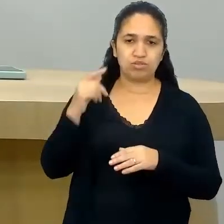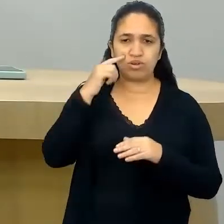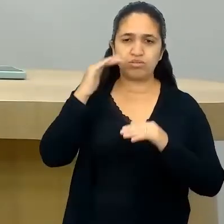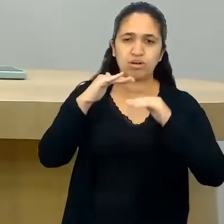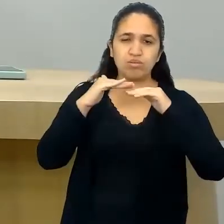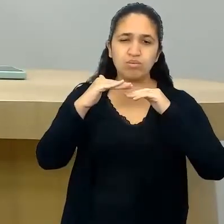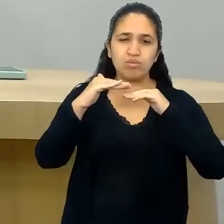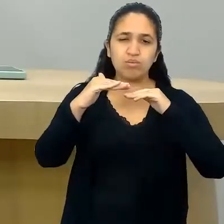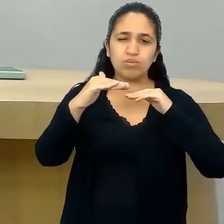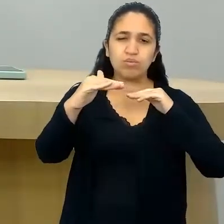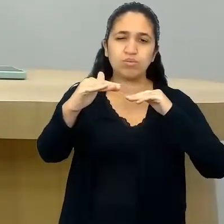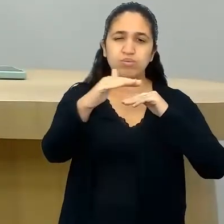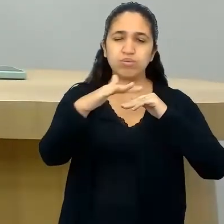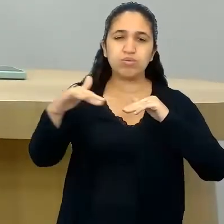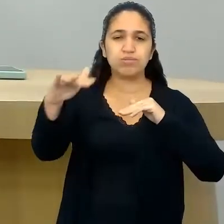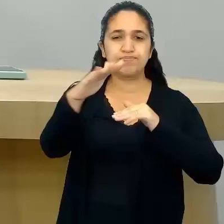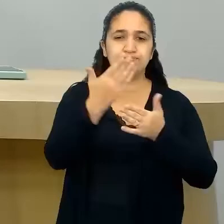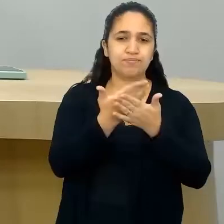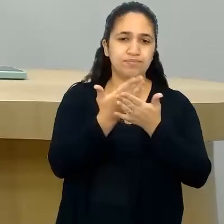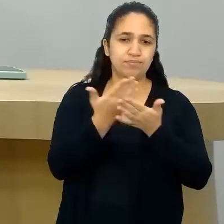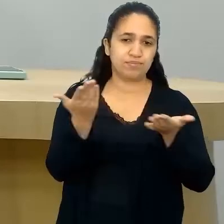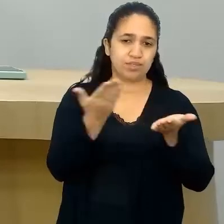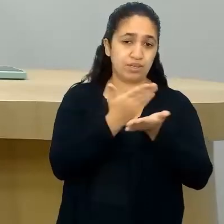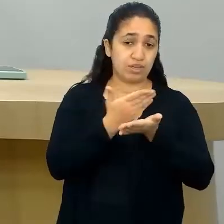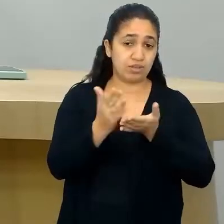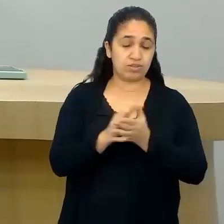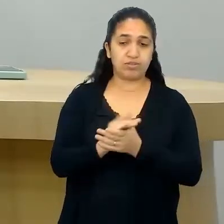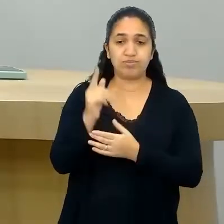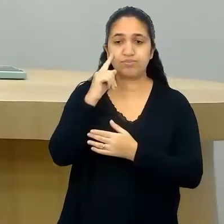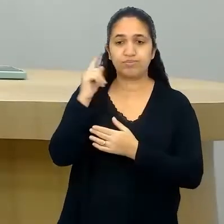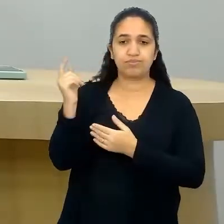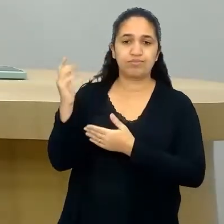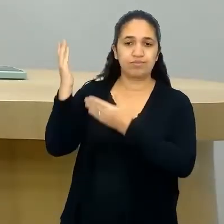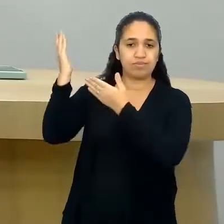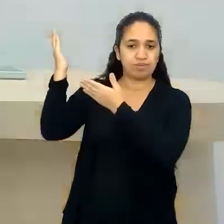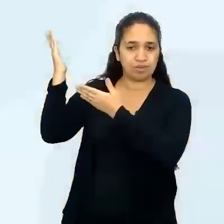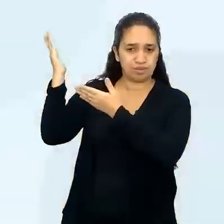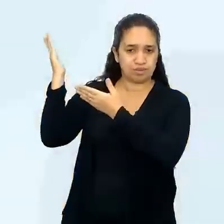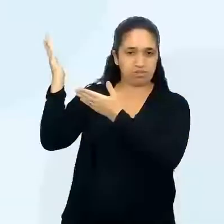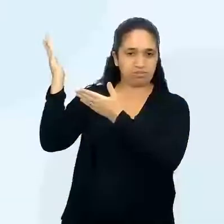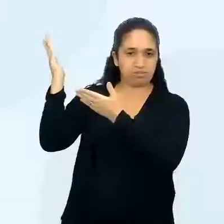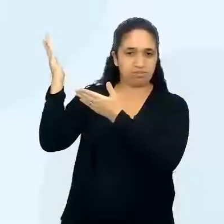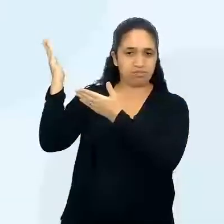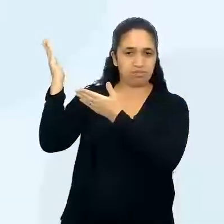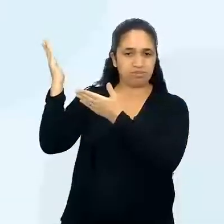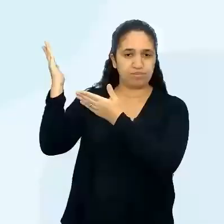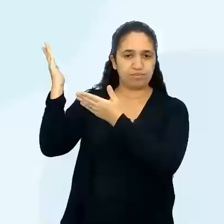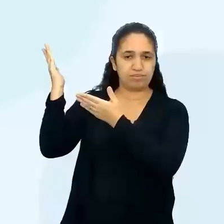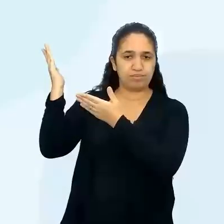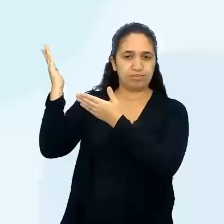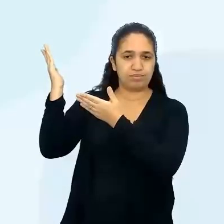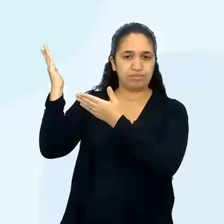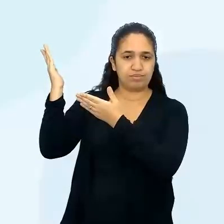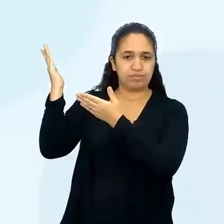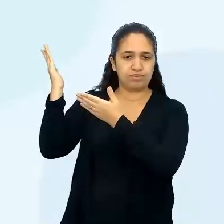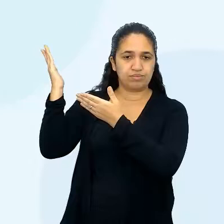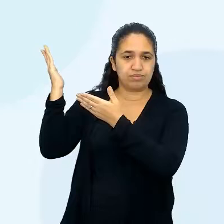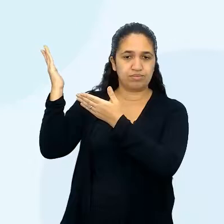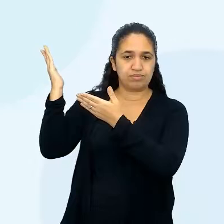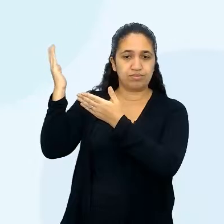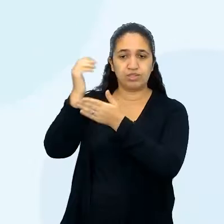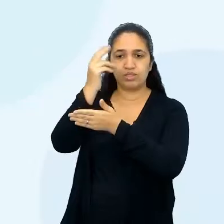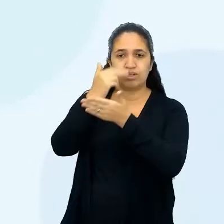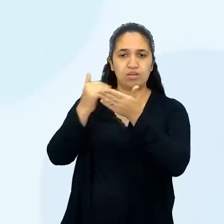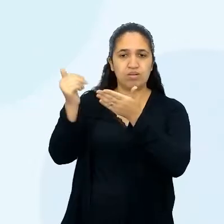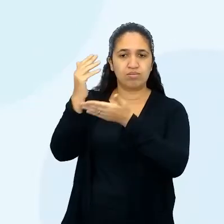vamos estudar nessa introdução aí. Então vamos lá ver lá o perfil de um solo. Então está aí na tela para vocês, tem até uma imagem